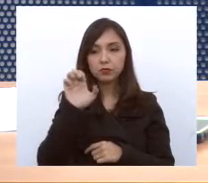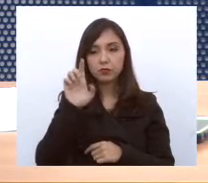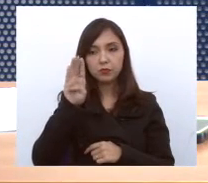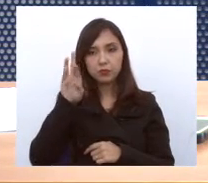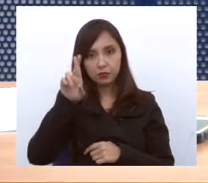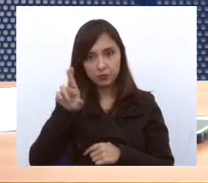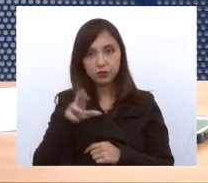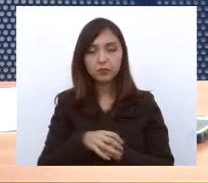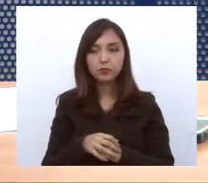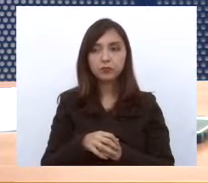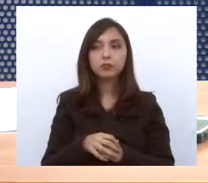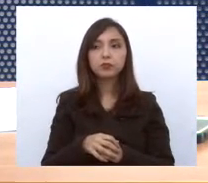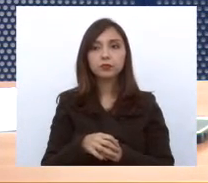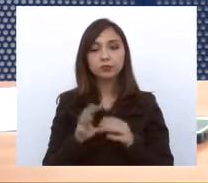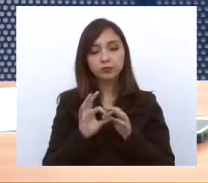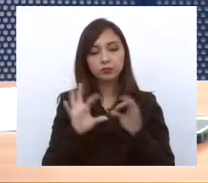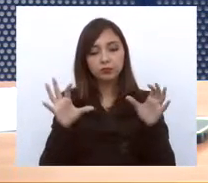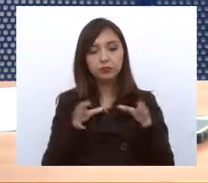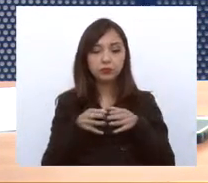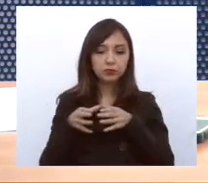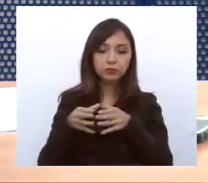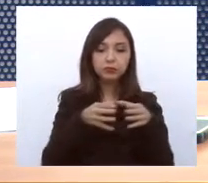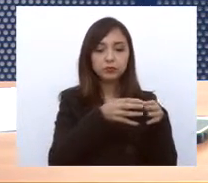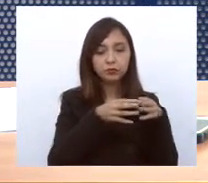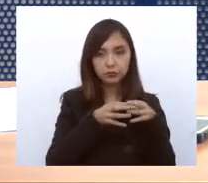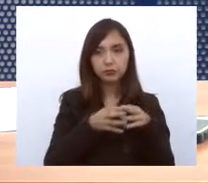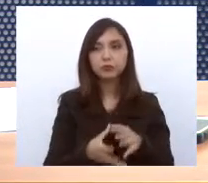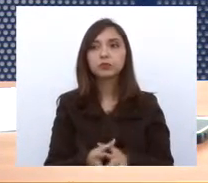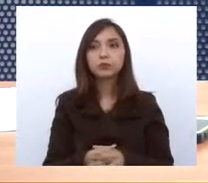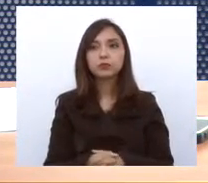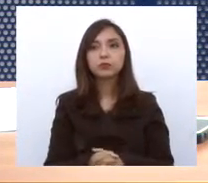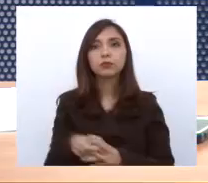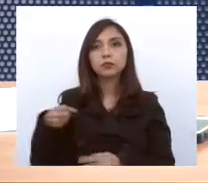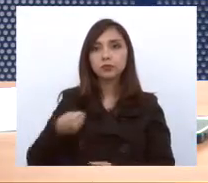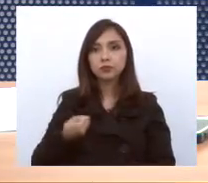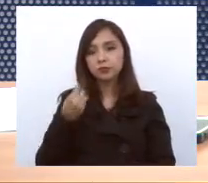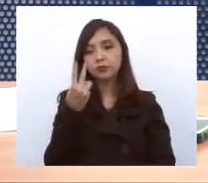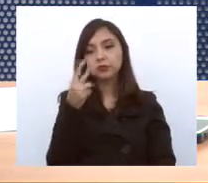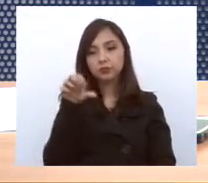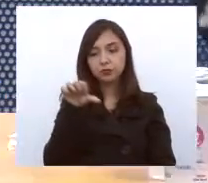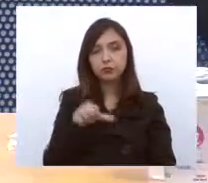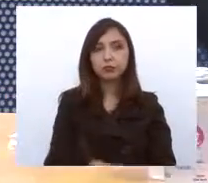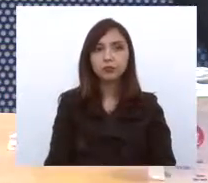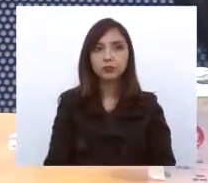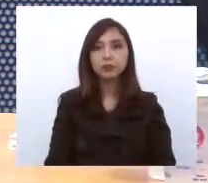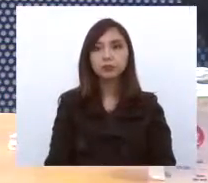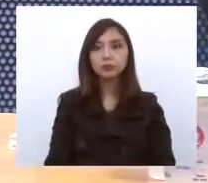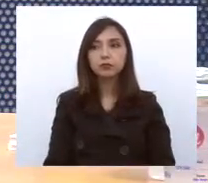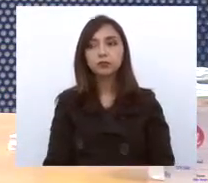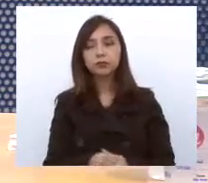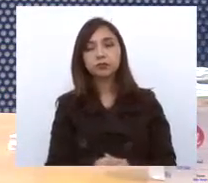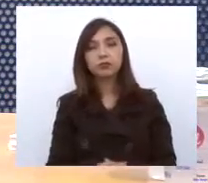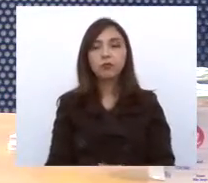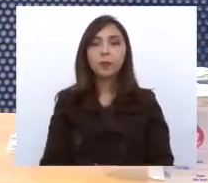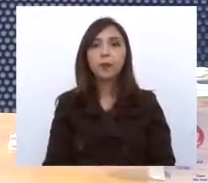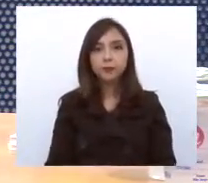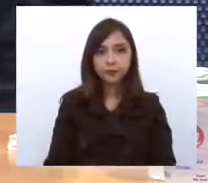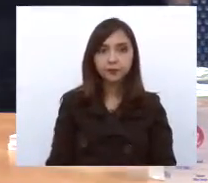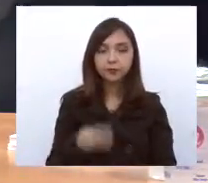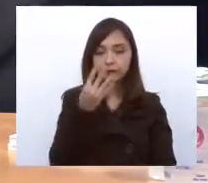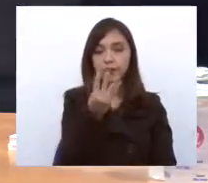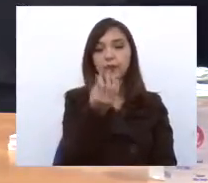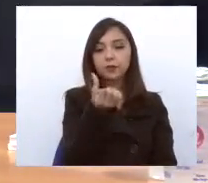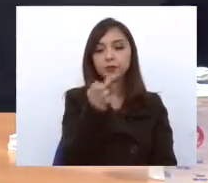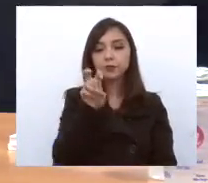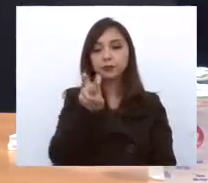Consulta a casa do presente projeto é objeto de deliberação. Considerado as comissões. Item 29. Leitura e deliberação do projeto de lei